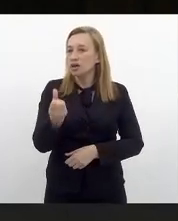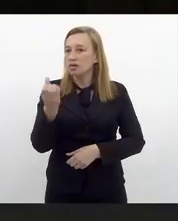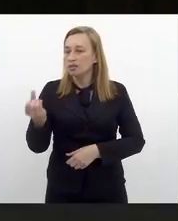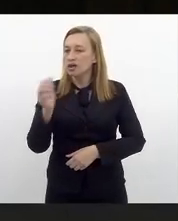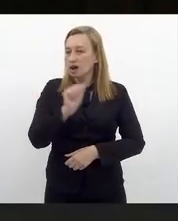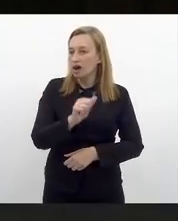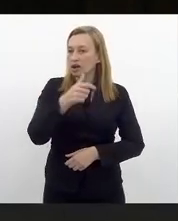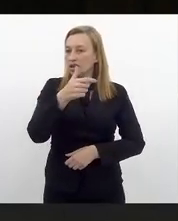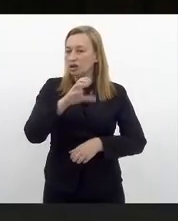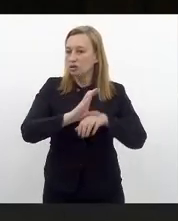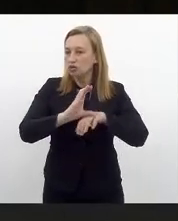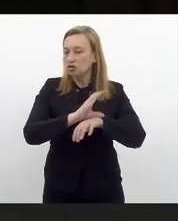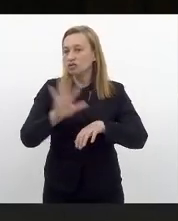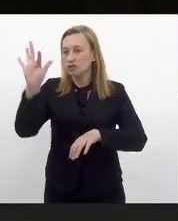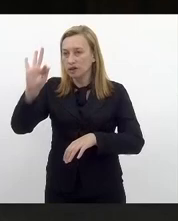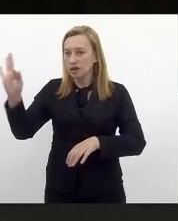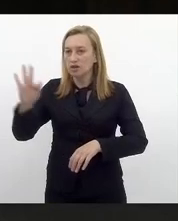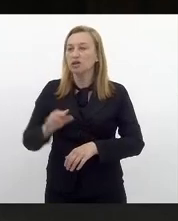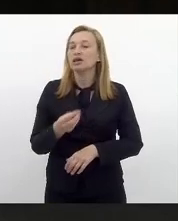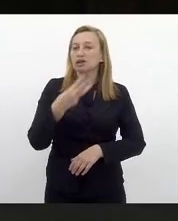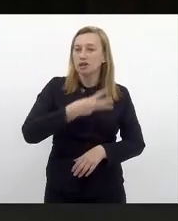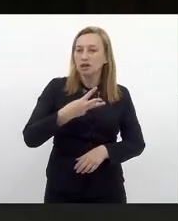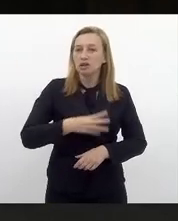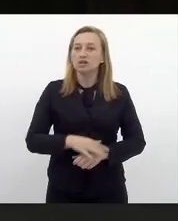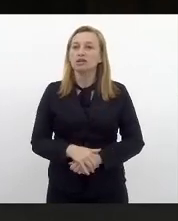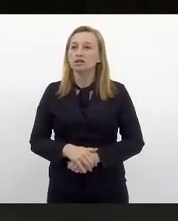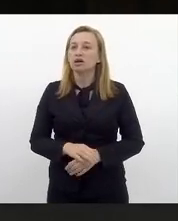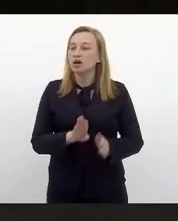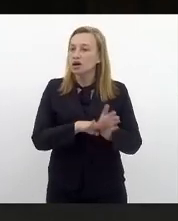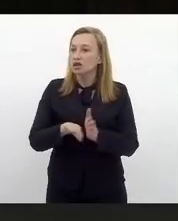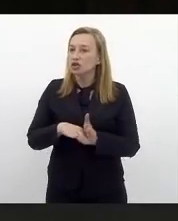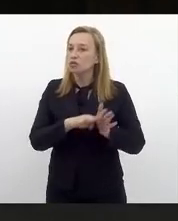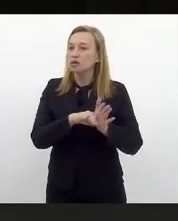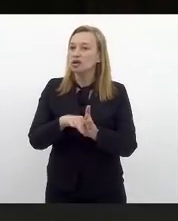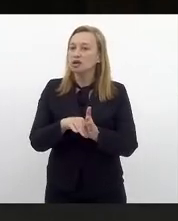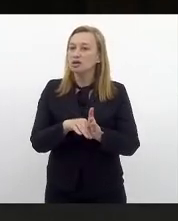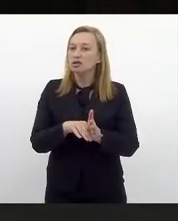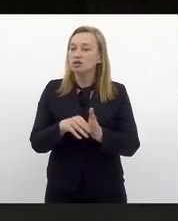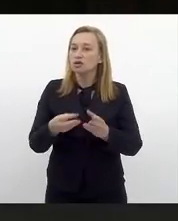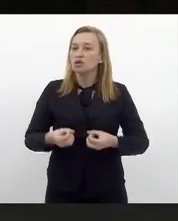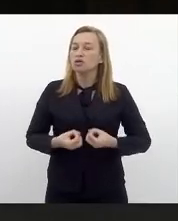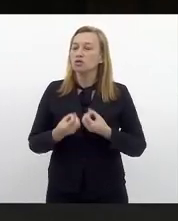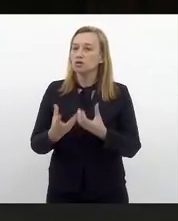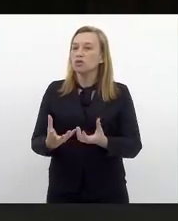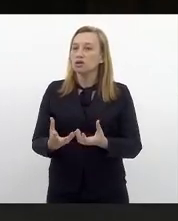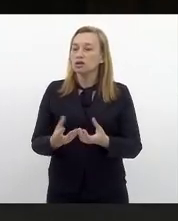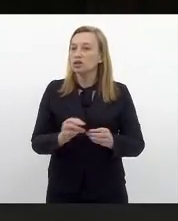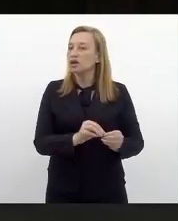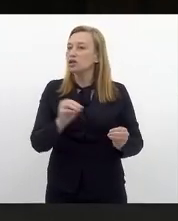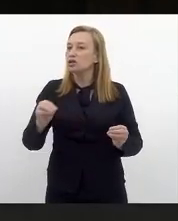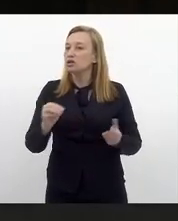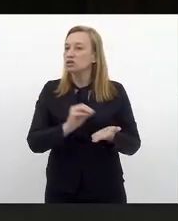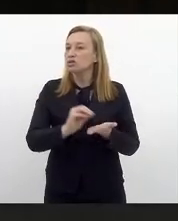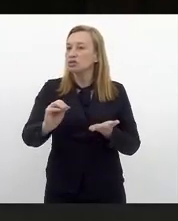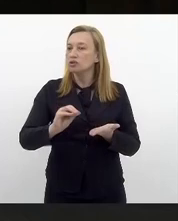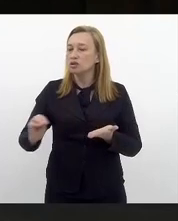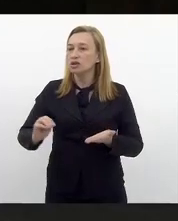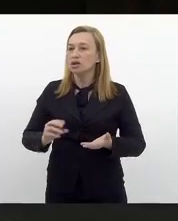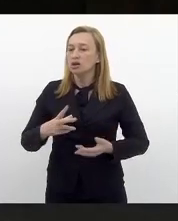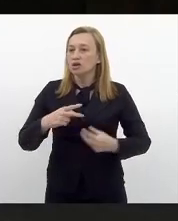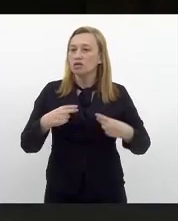a da Constituição Federal três as despesas custeadas com doações e as transferências voluntárias